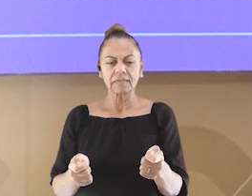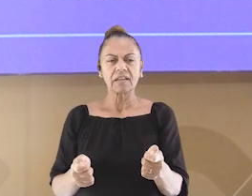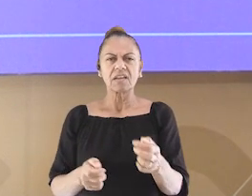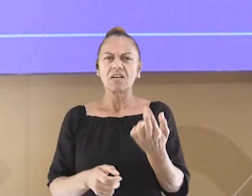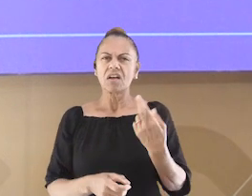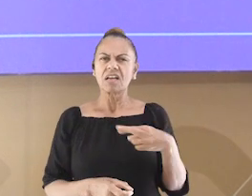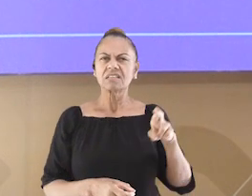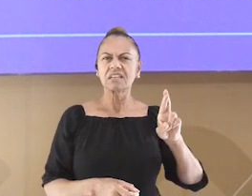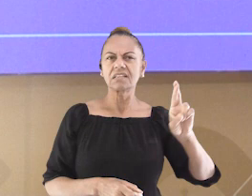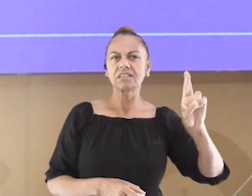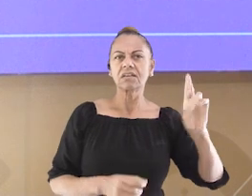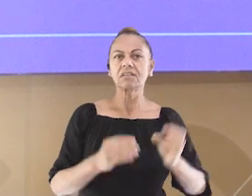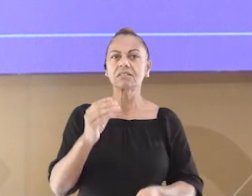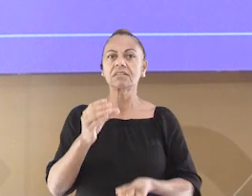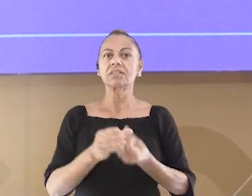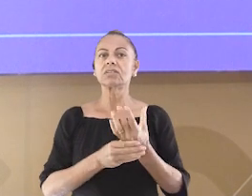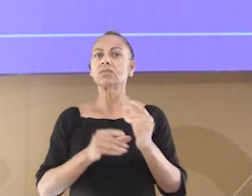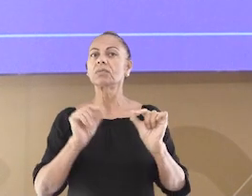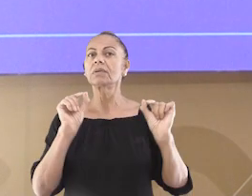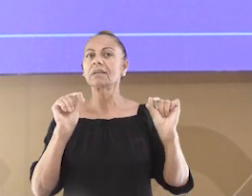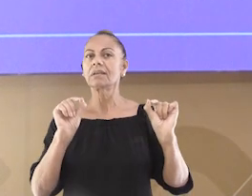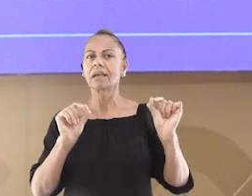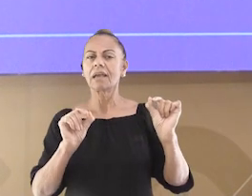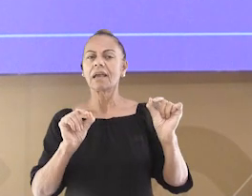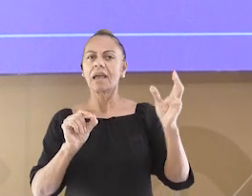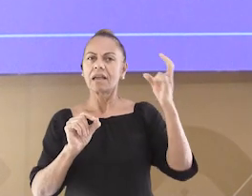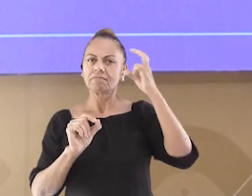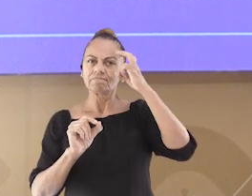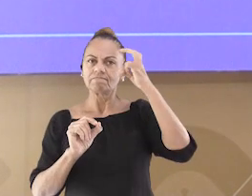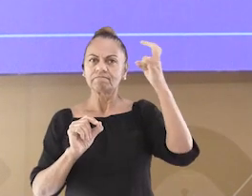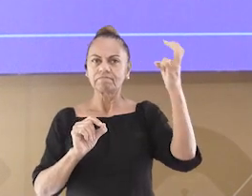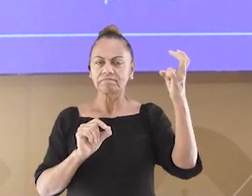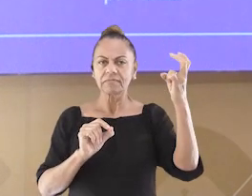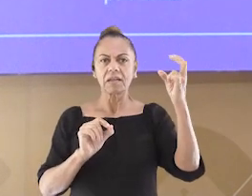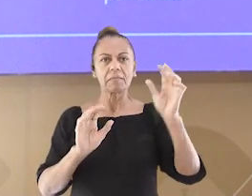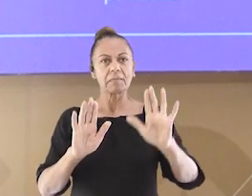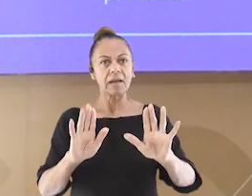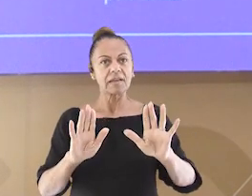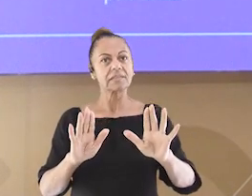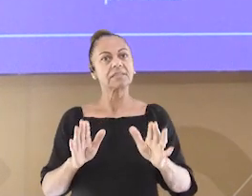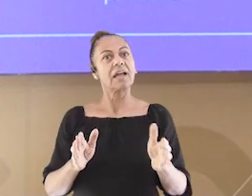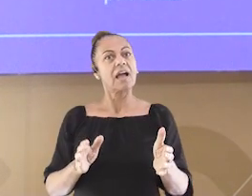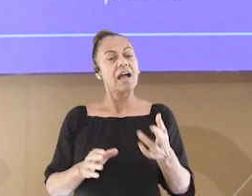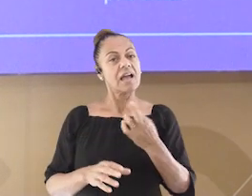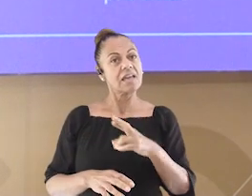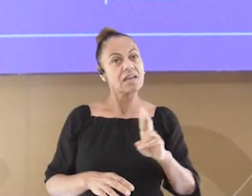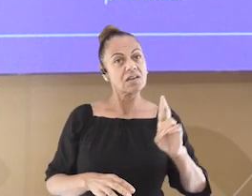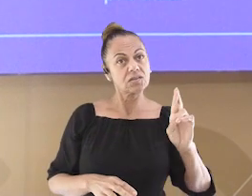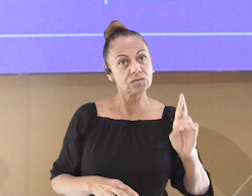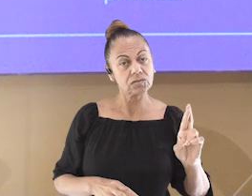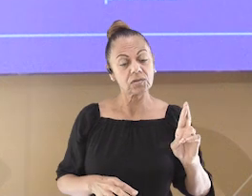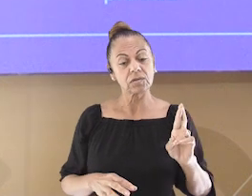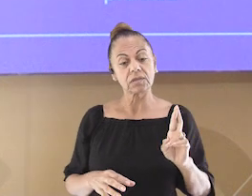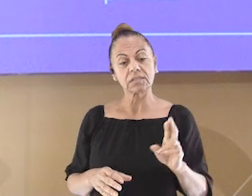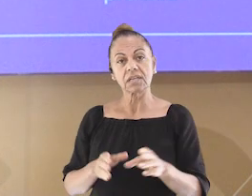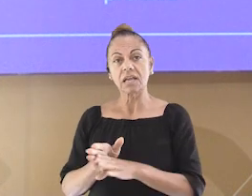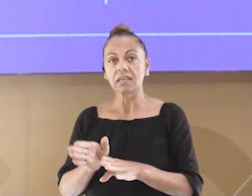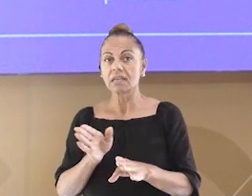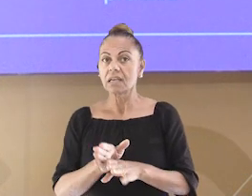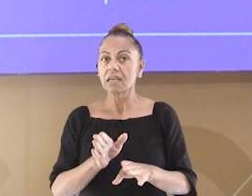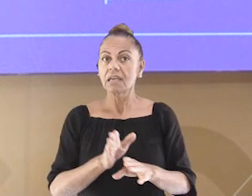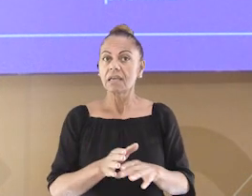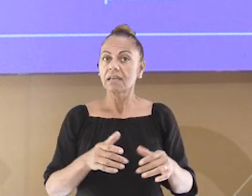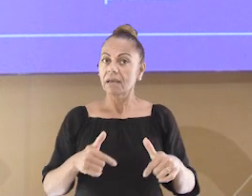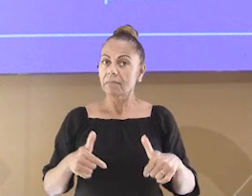do equilíbrio nas relações. As crenças se originam de uma cultura As